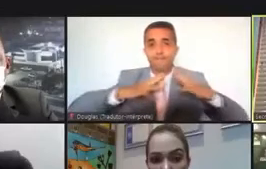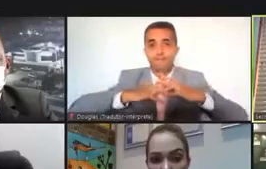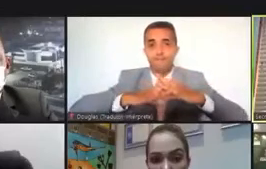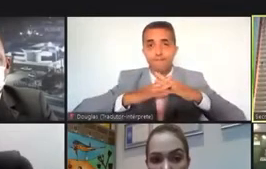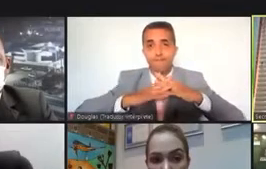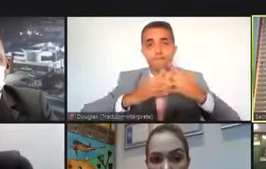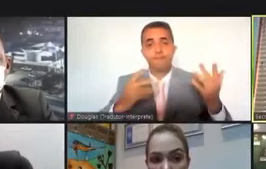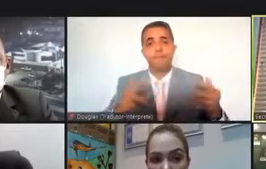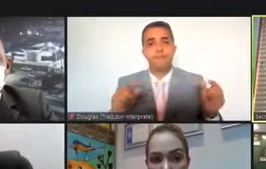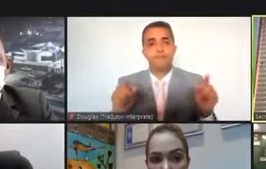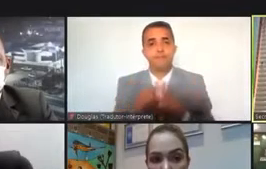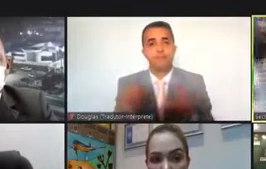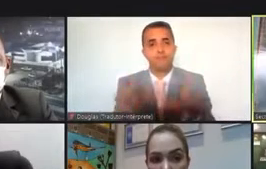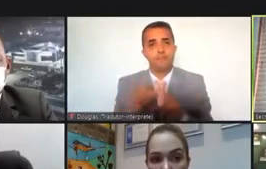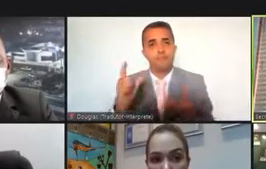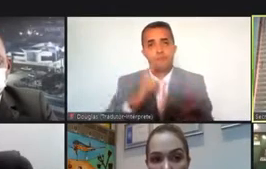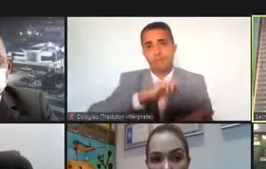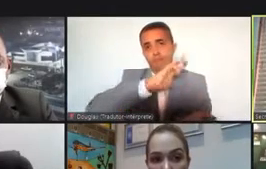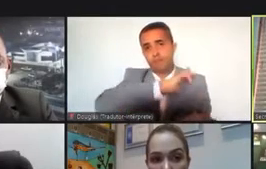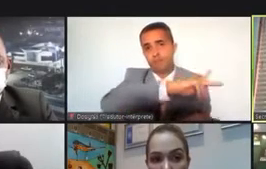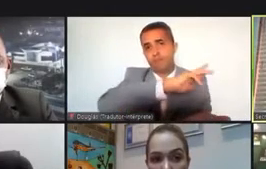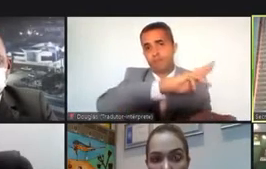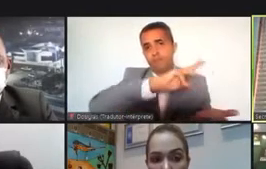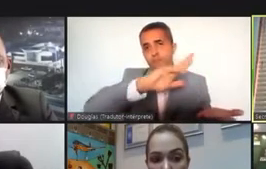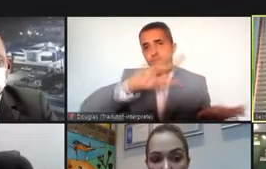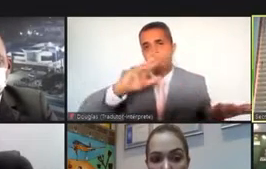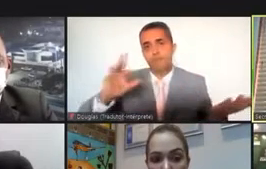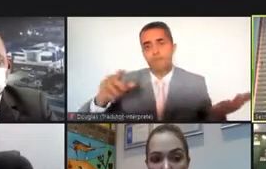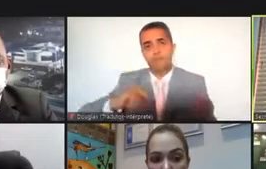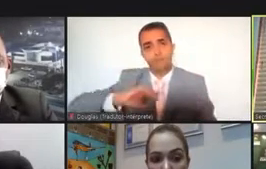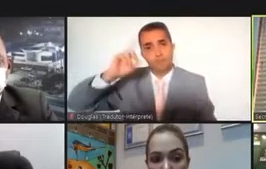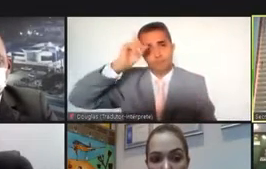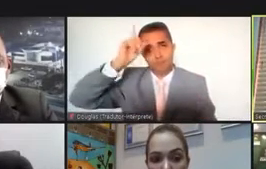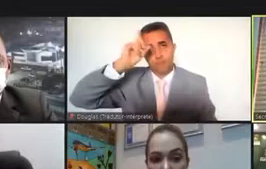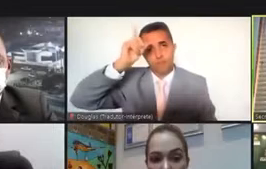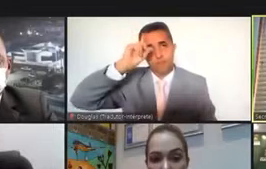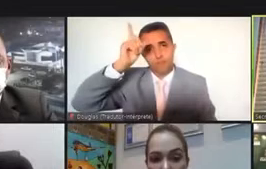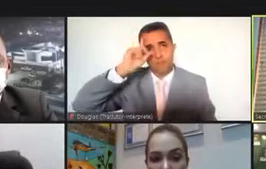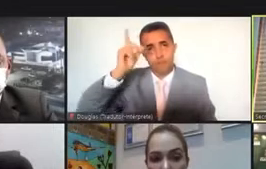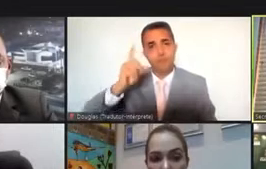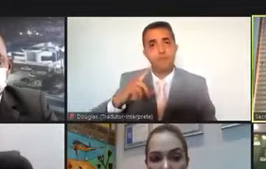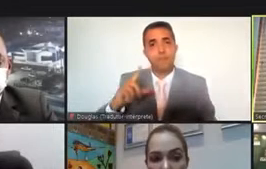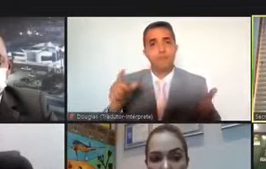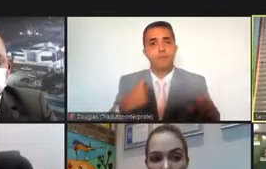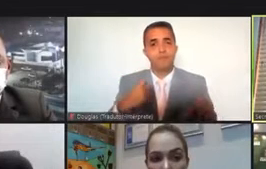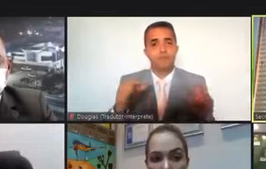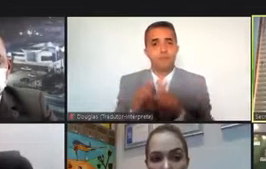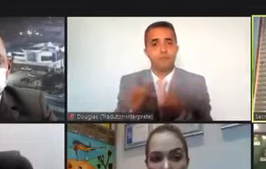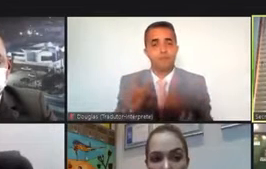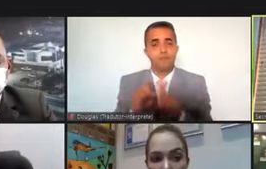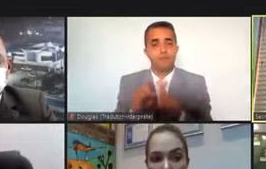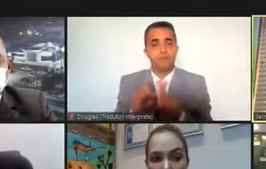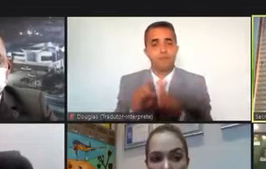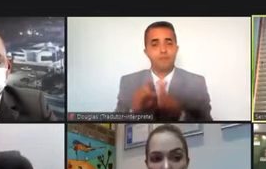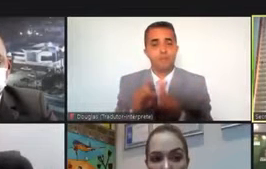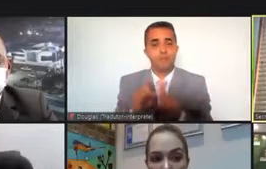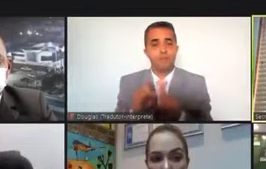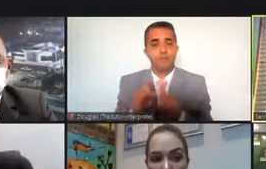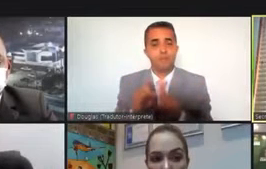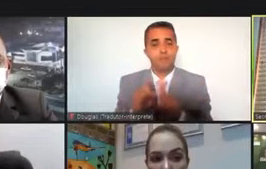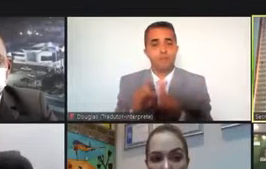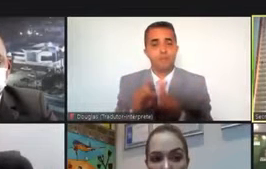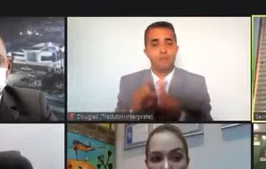nós temos diversas situações que envolvem o dia a dia, e eu assumi ainda no momento de pandemia.